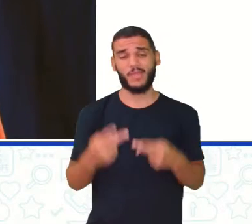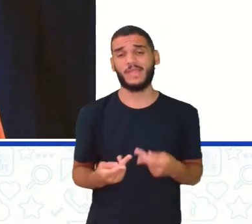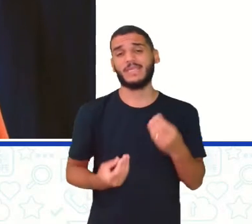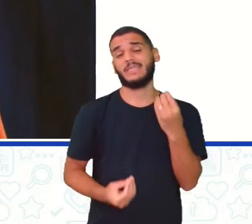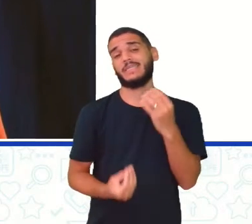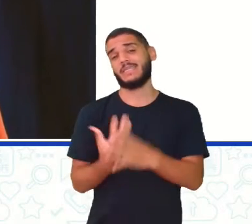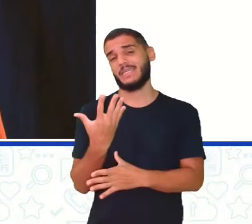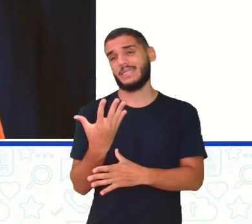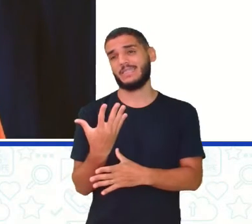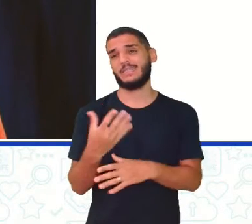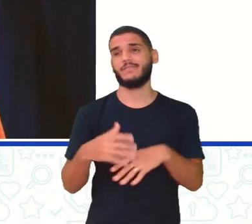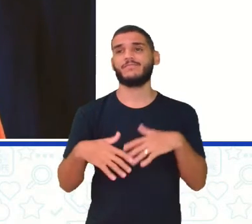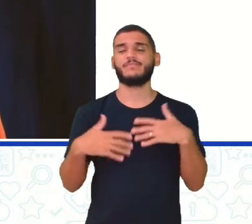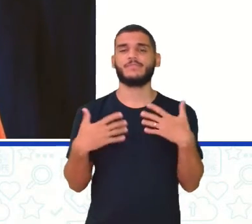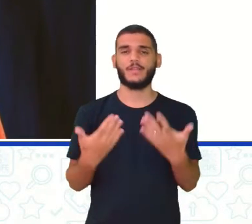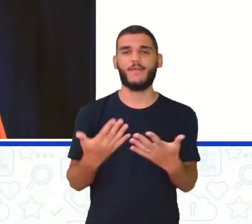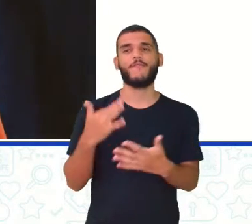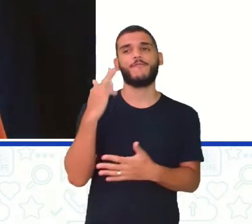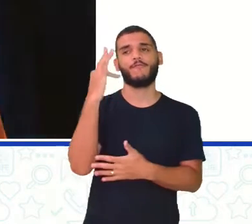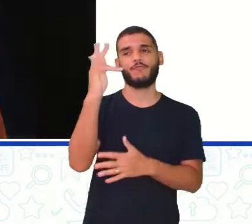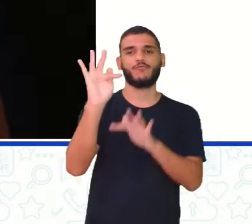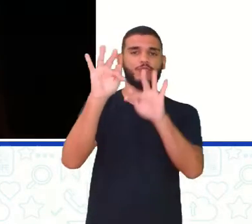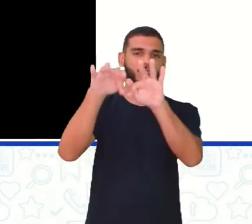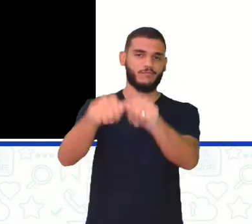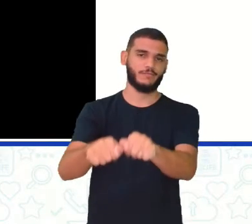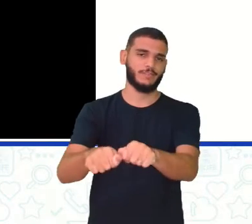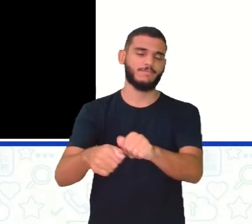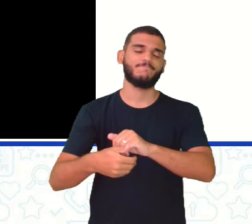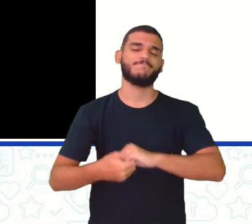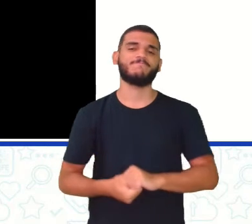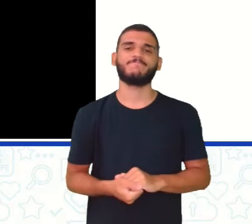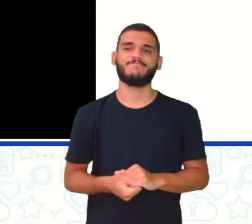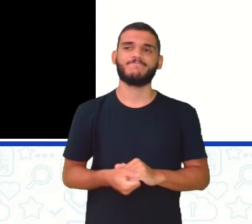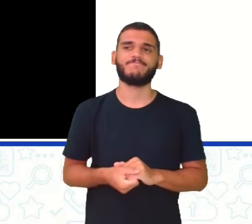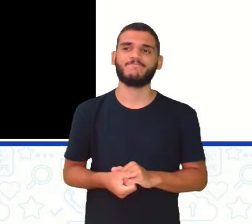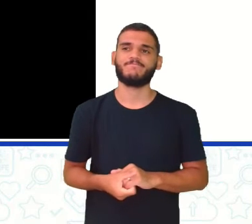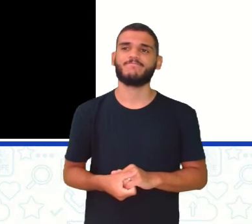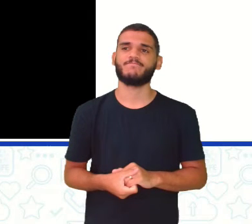criada, então, quiçá, um dia ela pode deixar de existir.